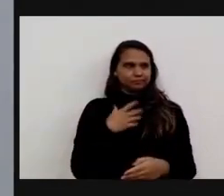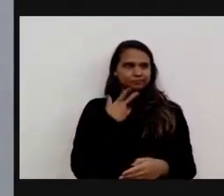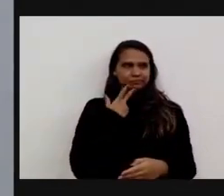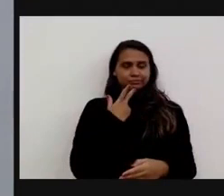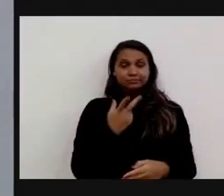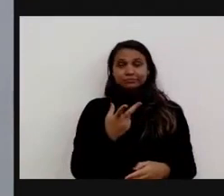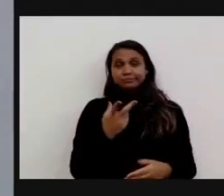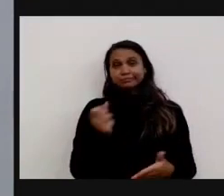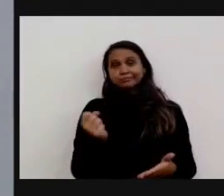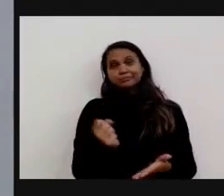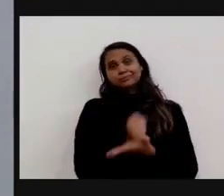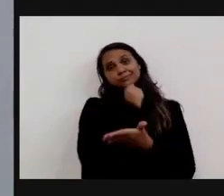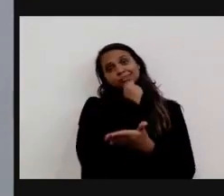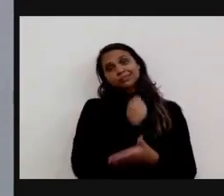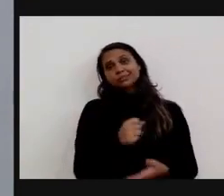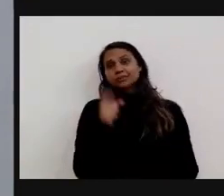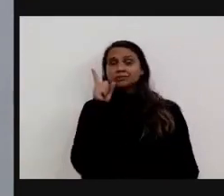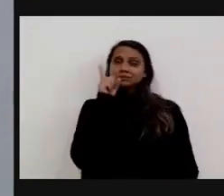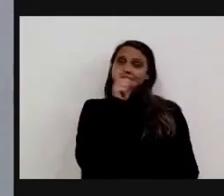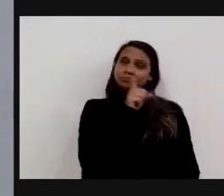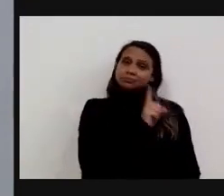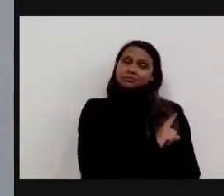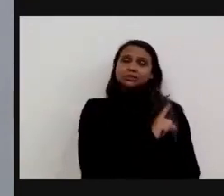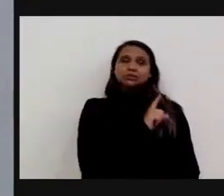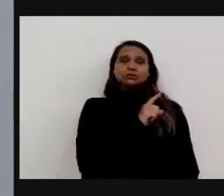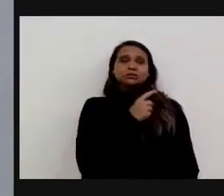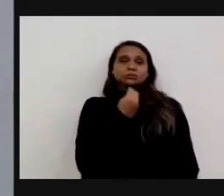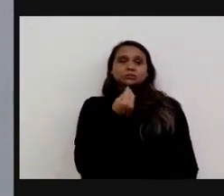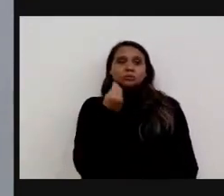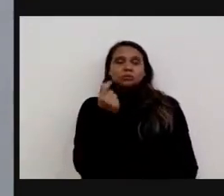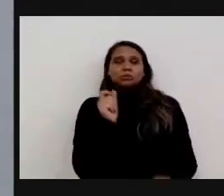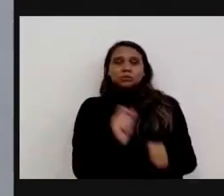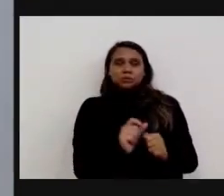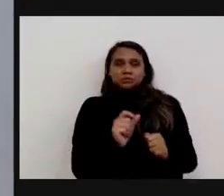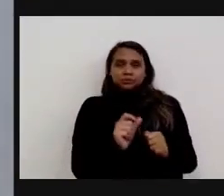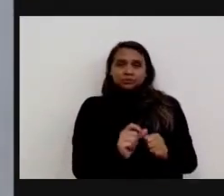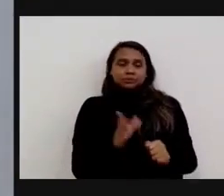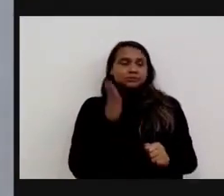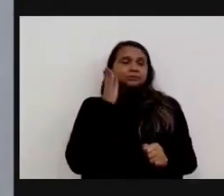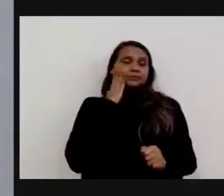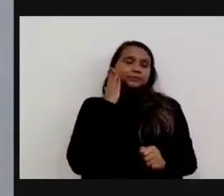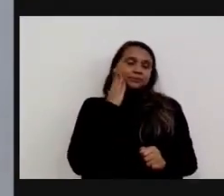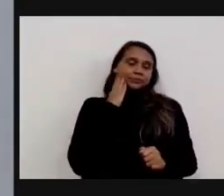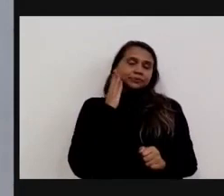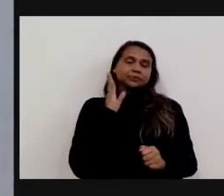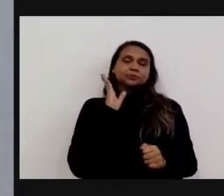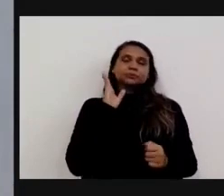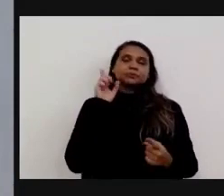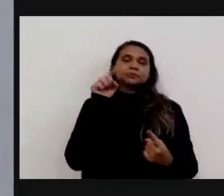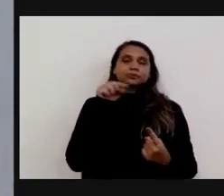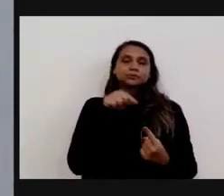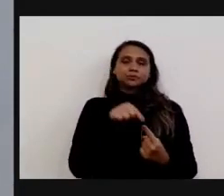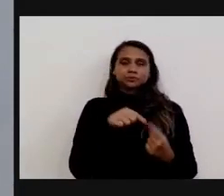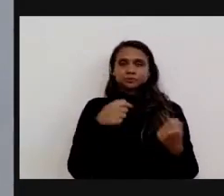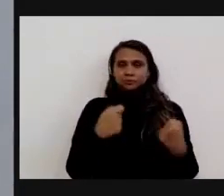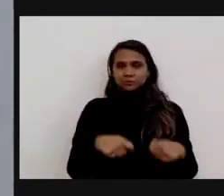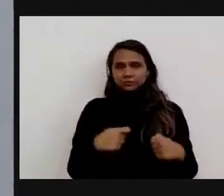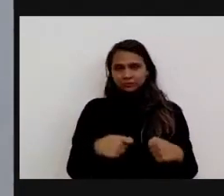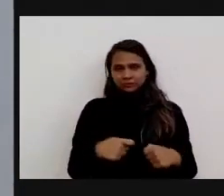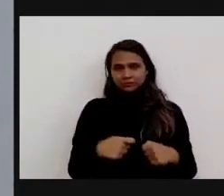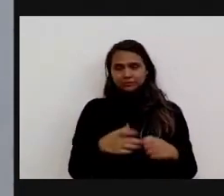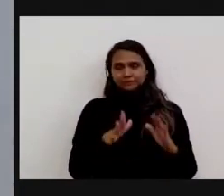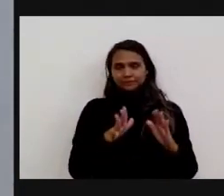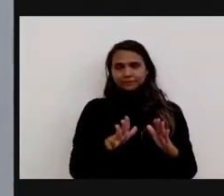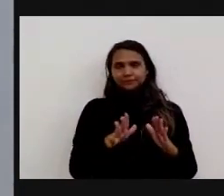é difícil não não sei exatamente como fazer eu sei onde eu quero chegar onde a gente precisa chegar mas